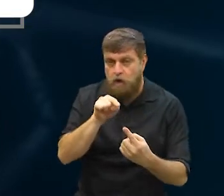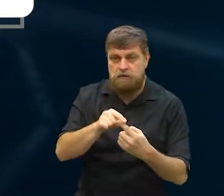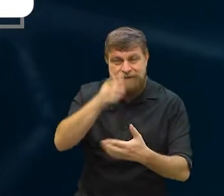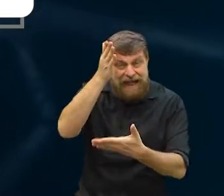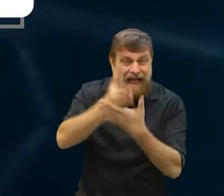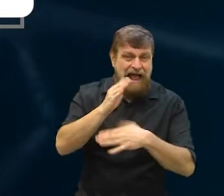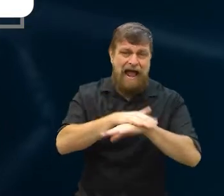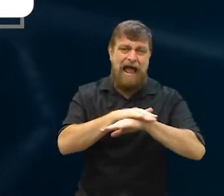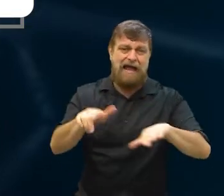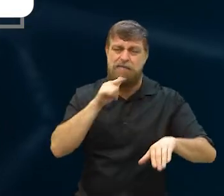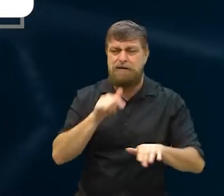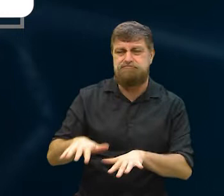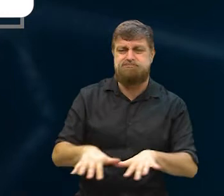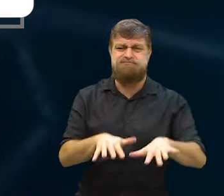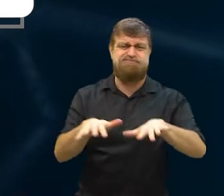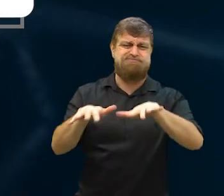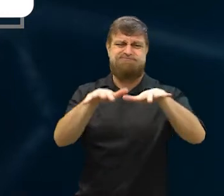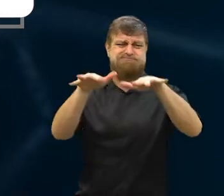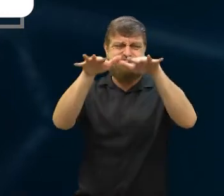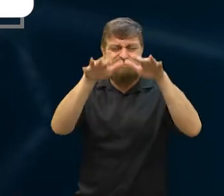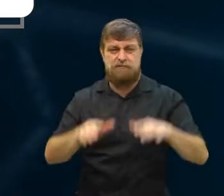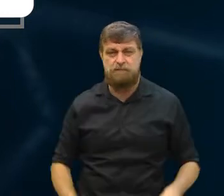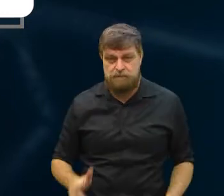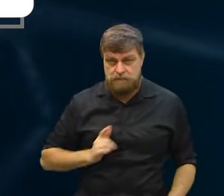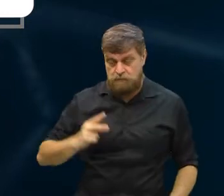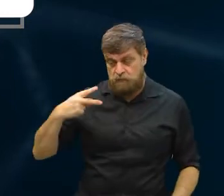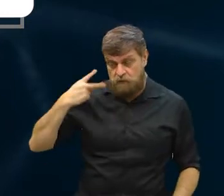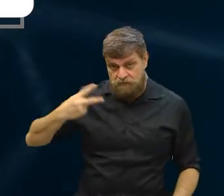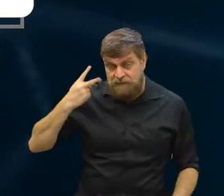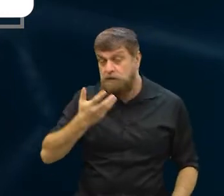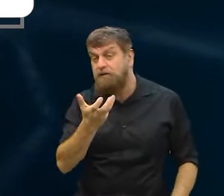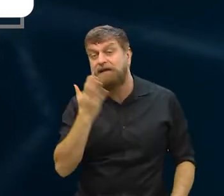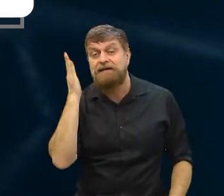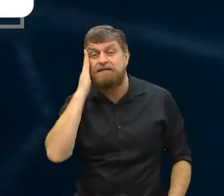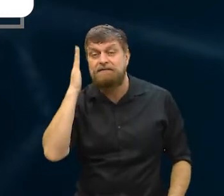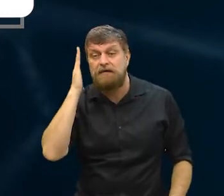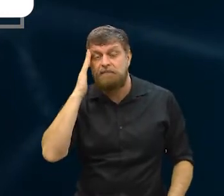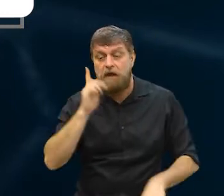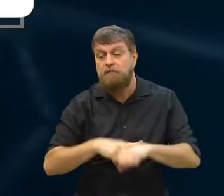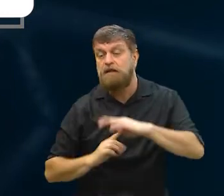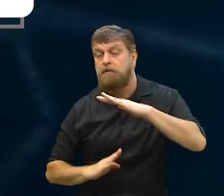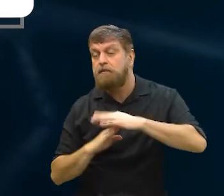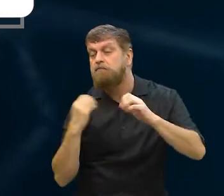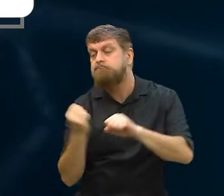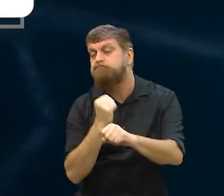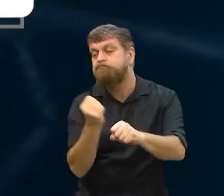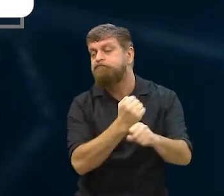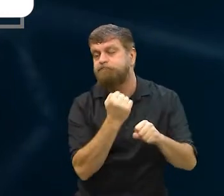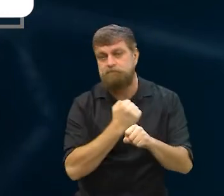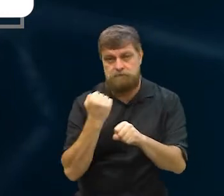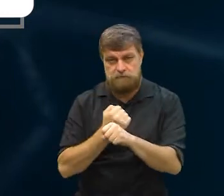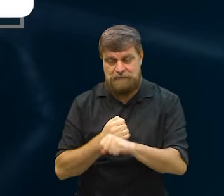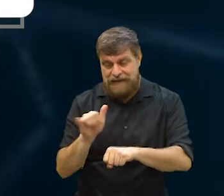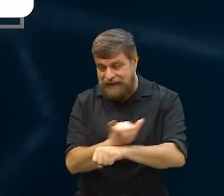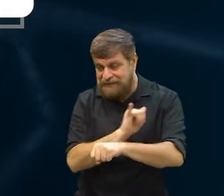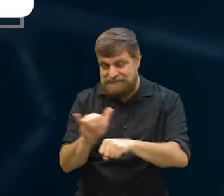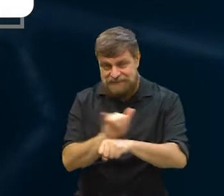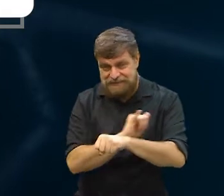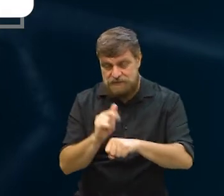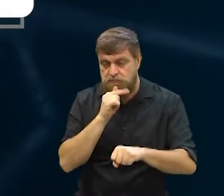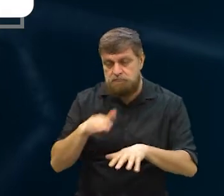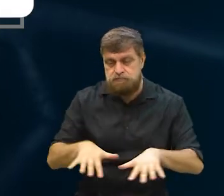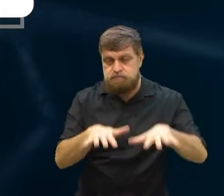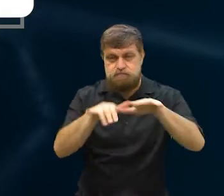para acabar definitivamente com as enchentes no município os parlamentares querem saber a previsão de conclusão das obras e as